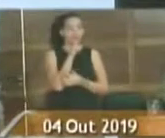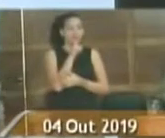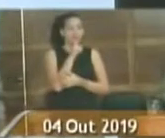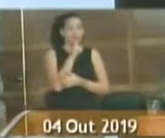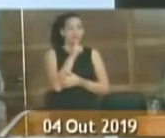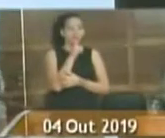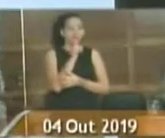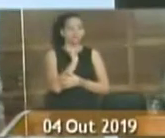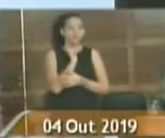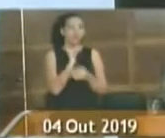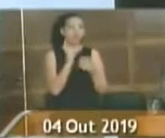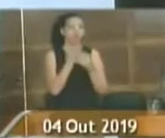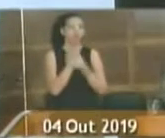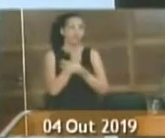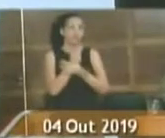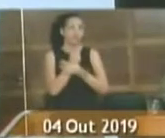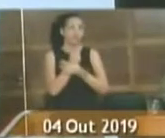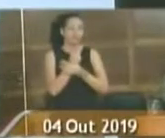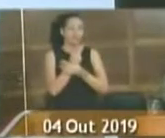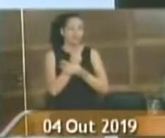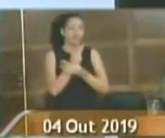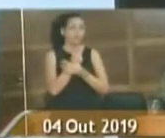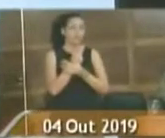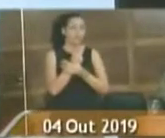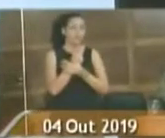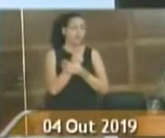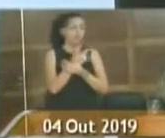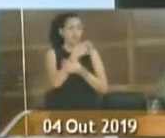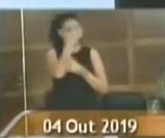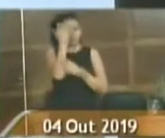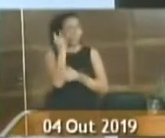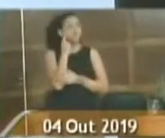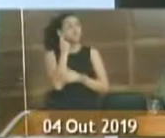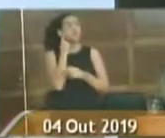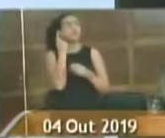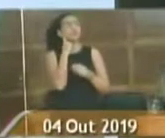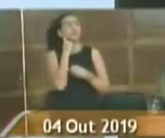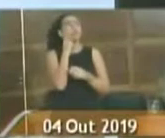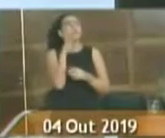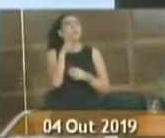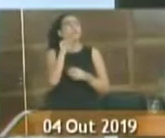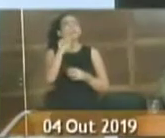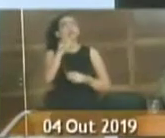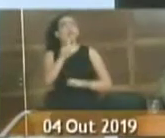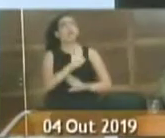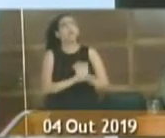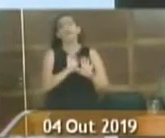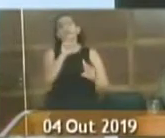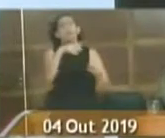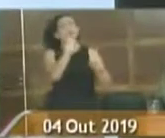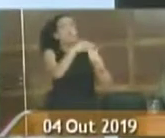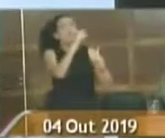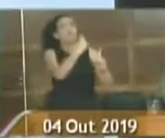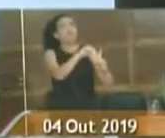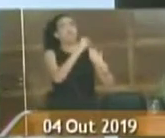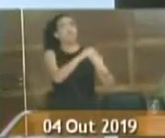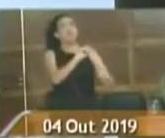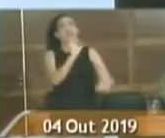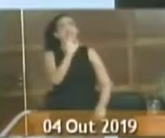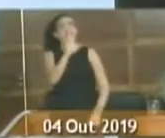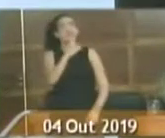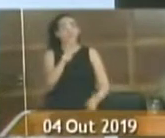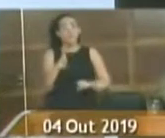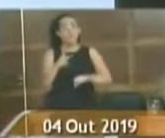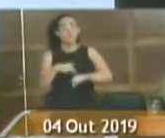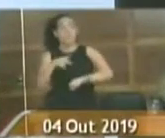exemplificações de situações de maus tratos. Porque muita gente pensa que maus tratos é só aquela agressão física, né? De você pegar uma pedra